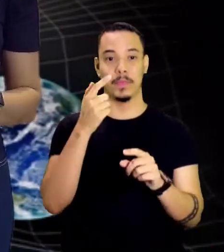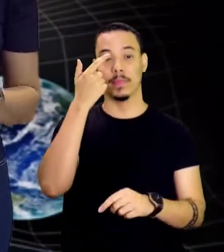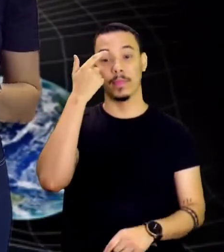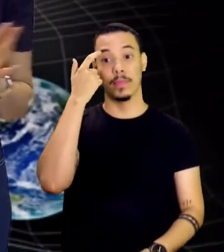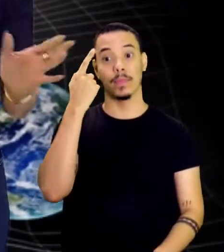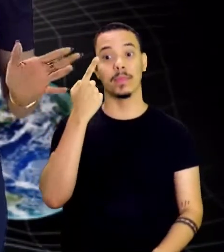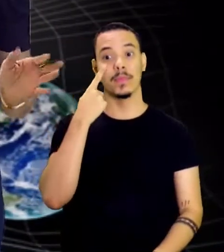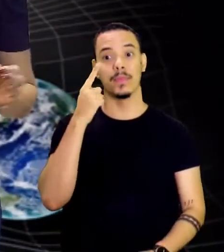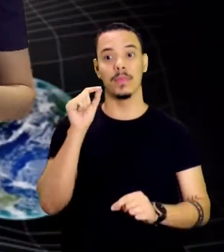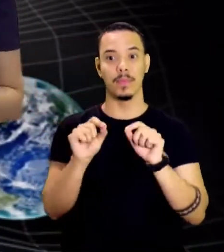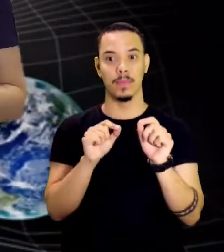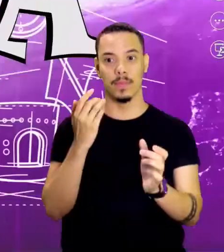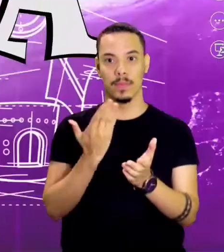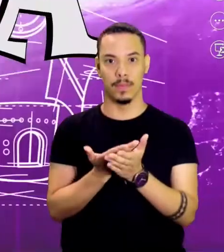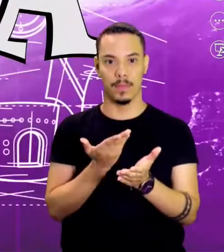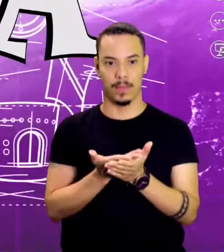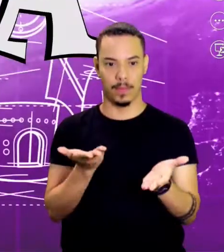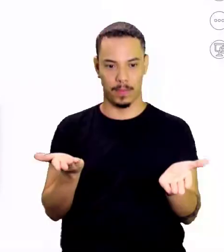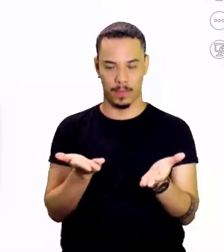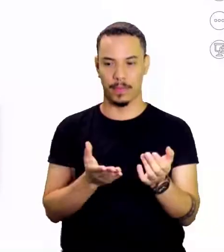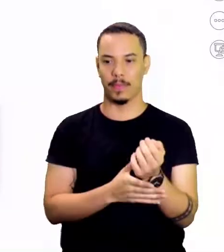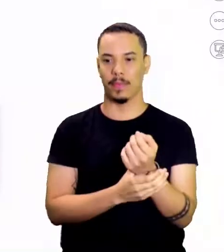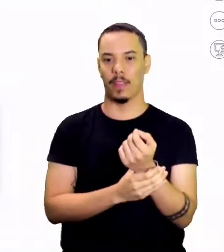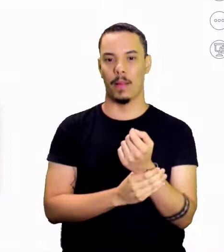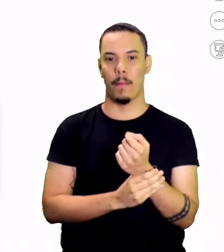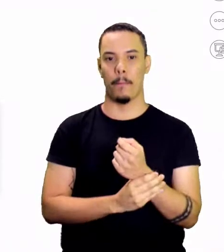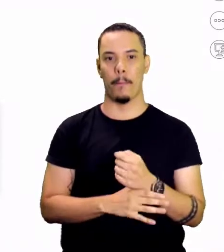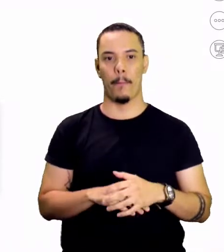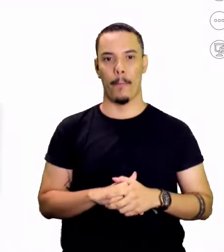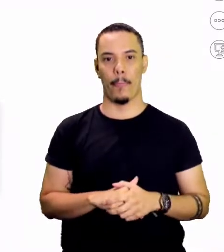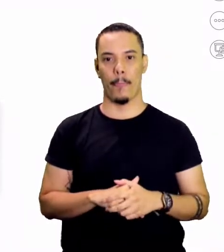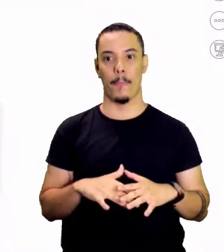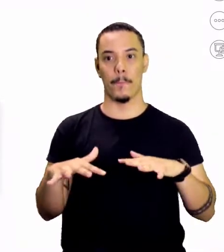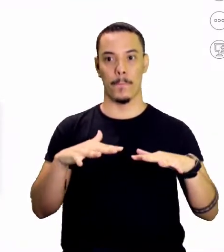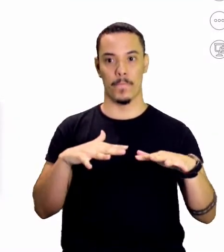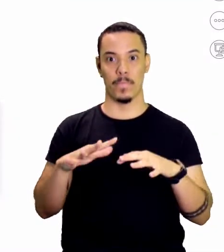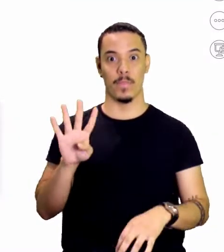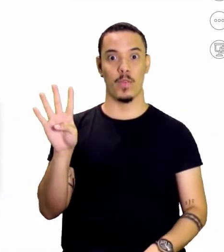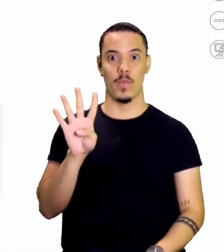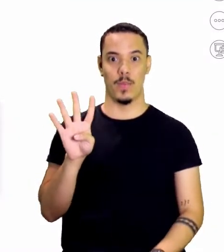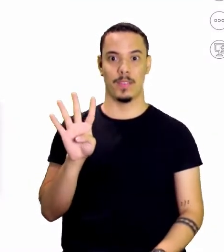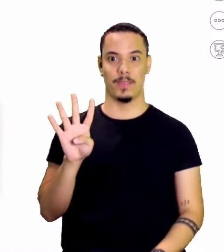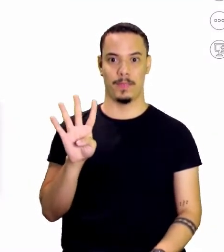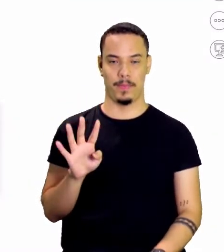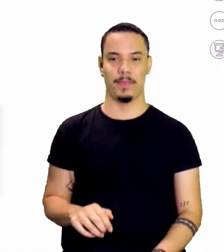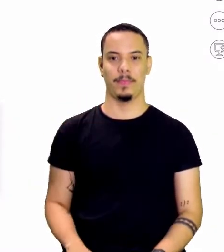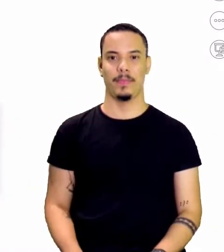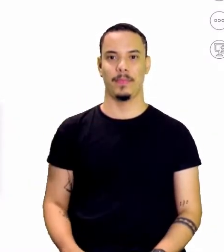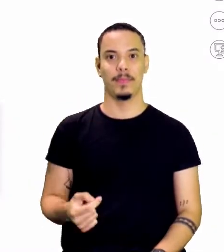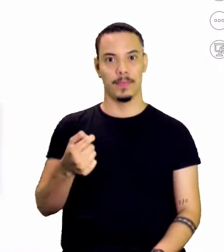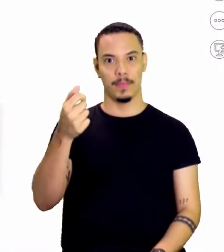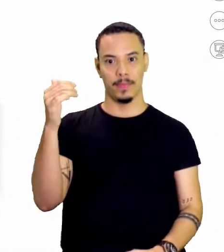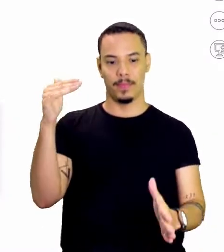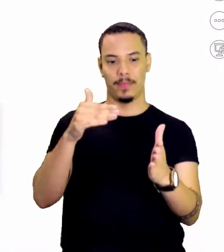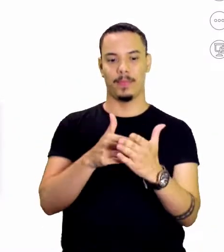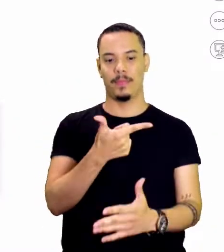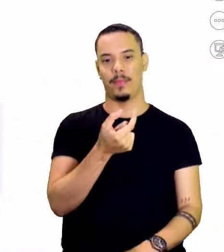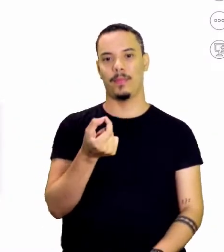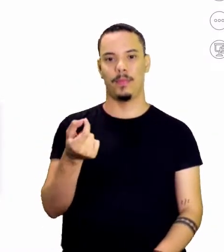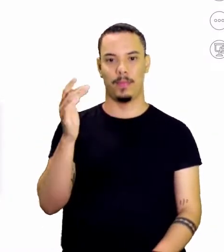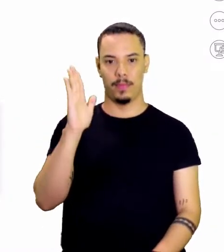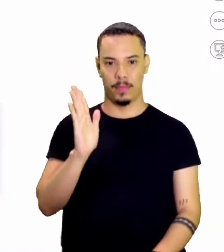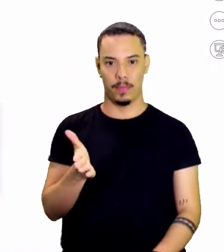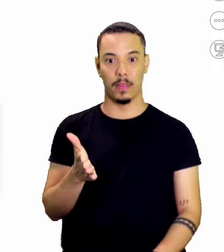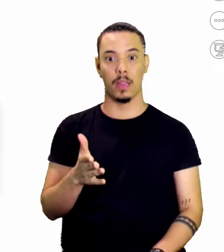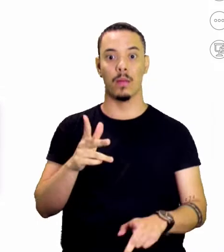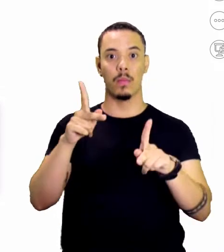vamos lá olha aí chegando lá